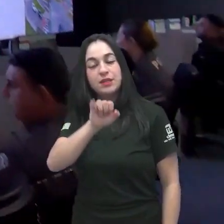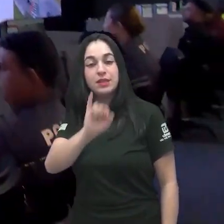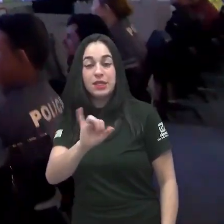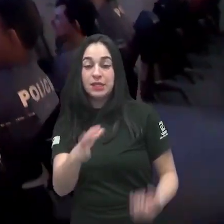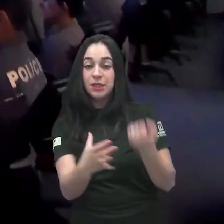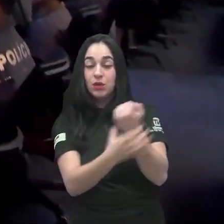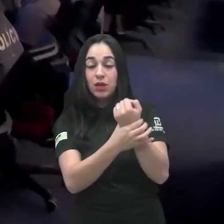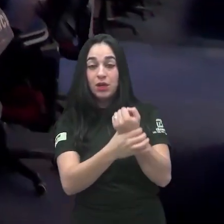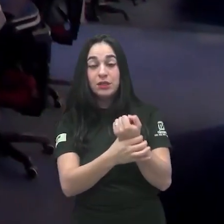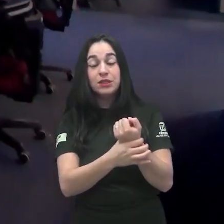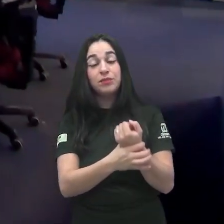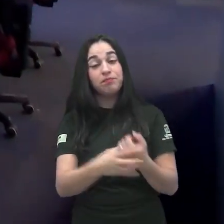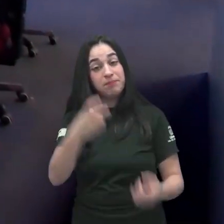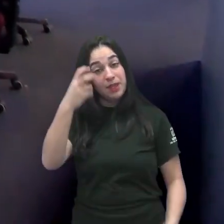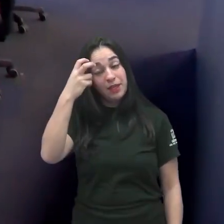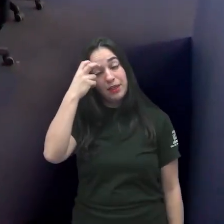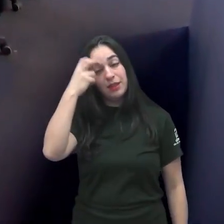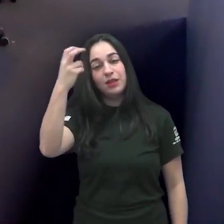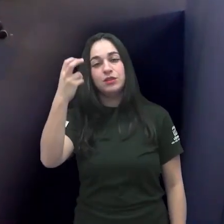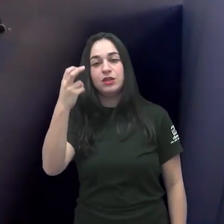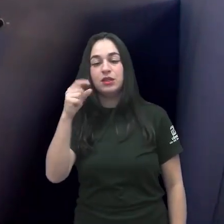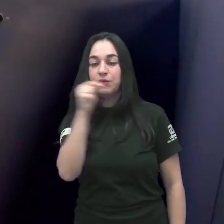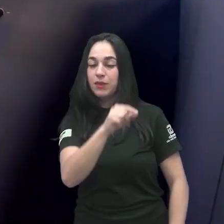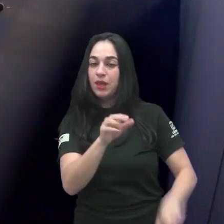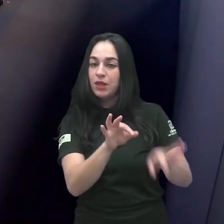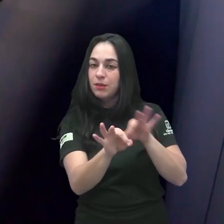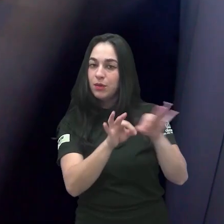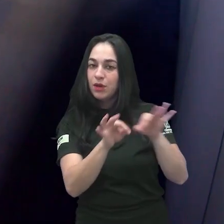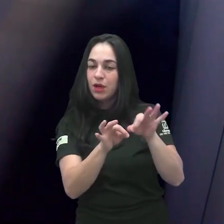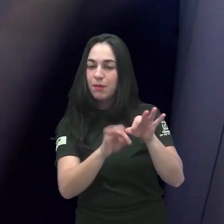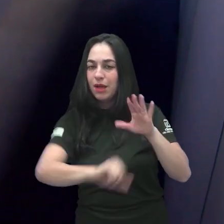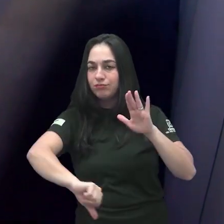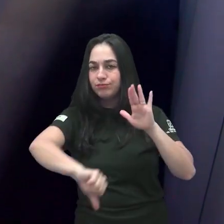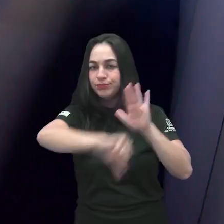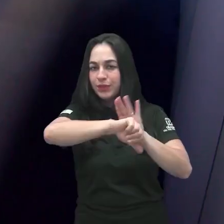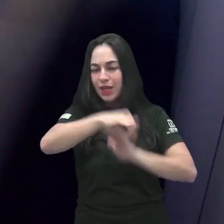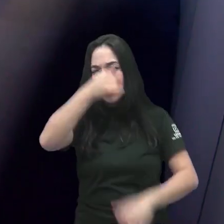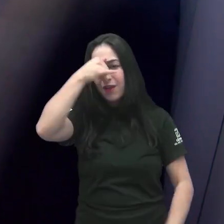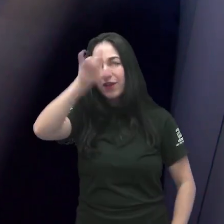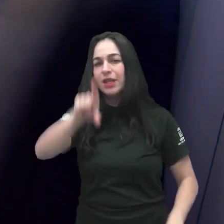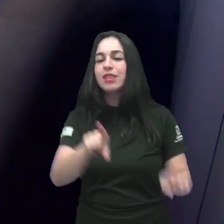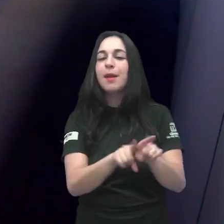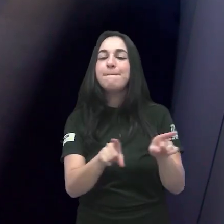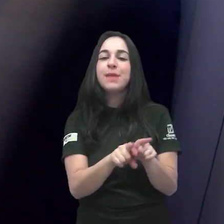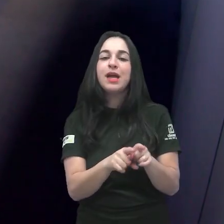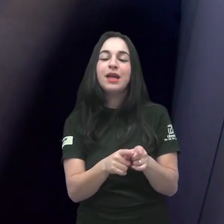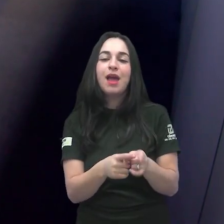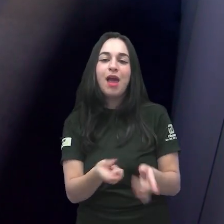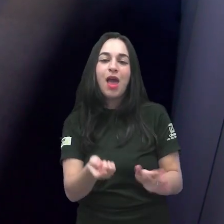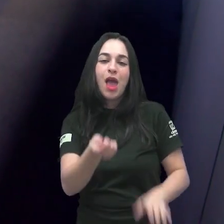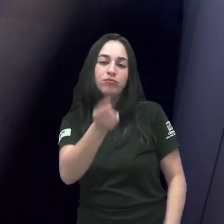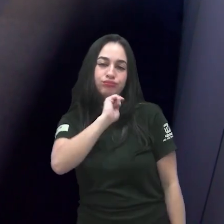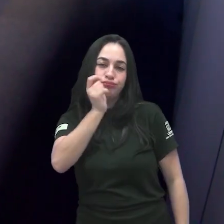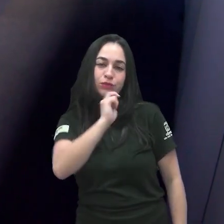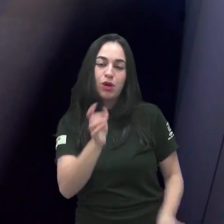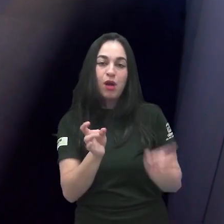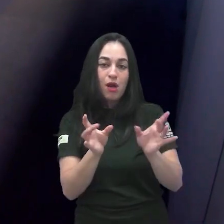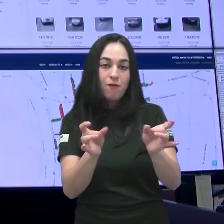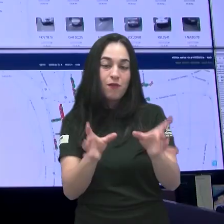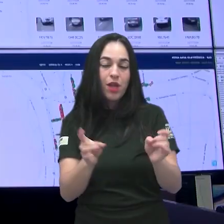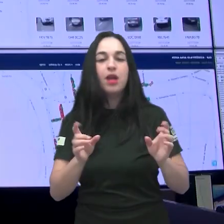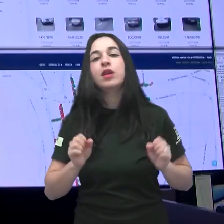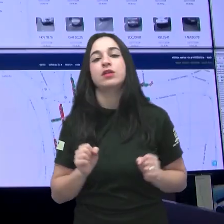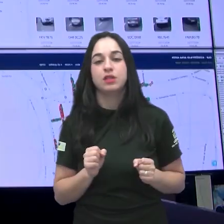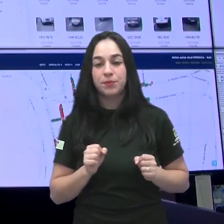e Inteligência, CSI, e atualmente o programa tem intensificado ações de combate ao tráfico de drogas.